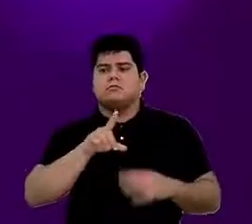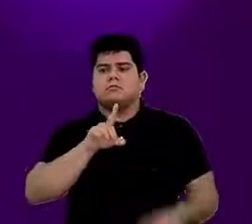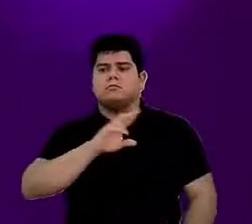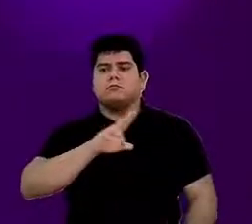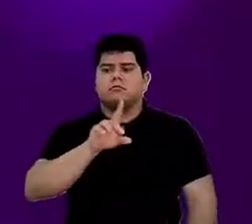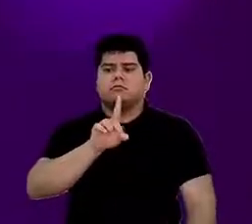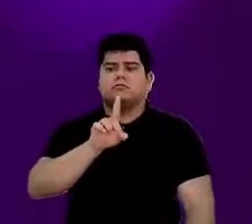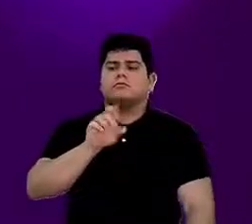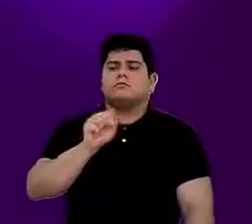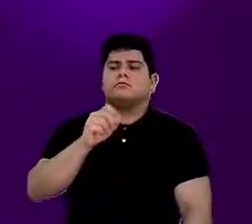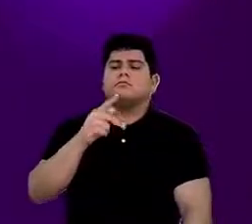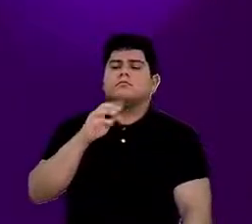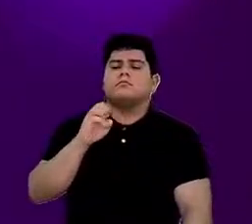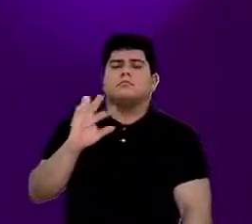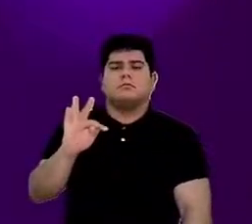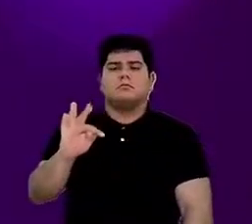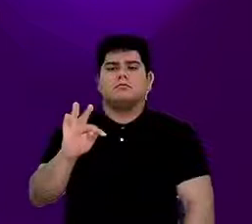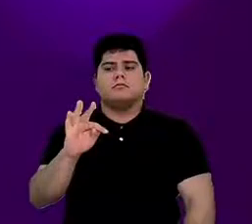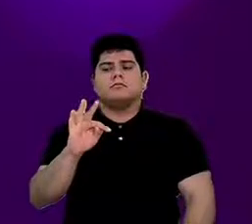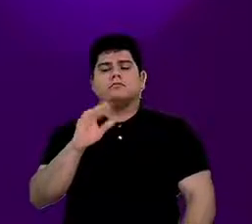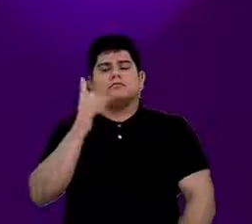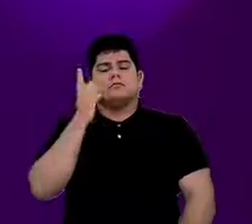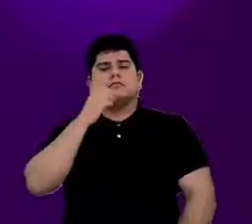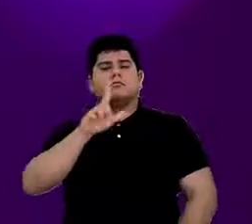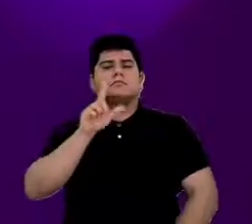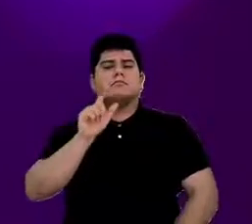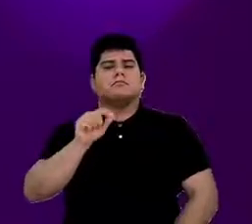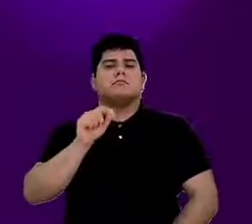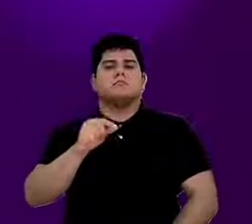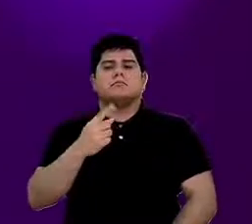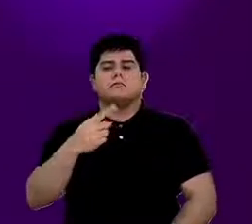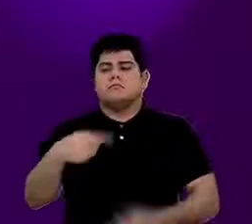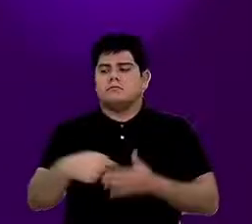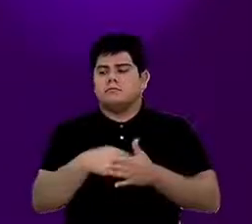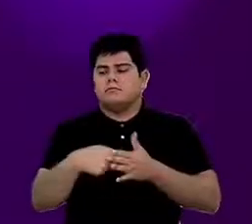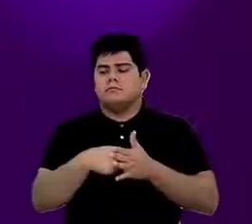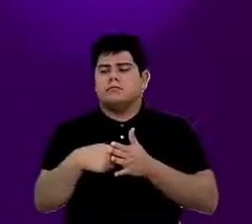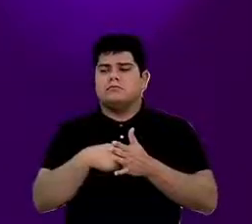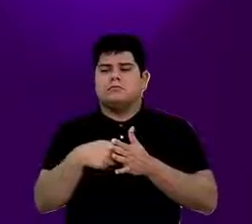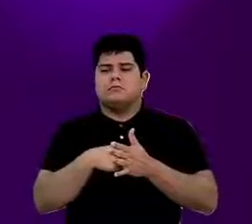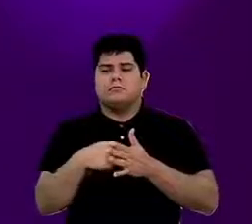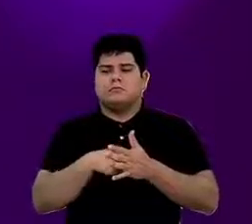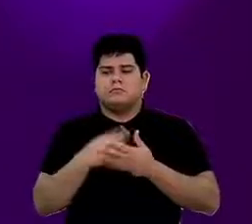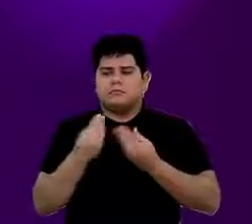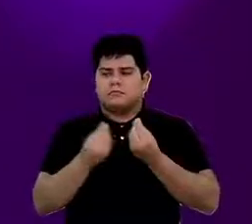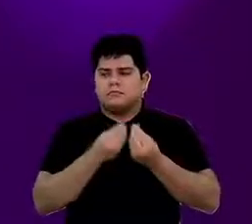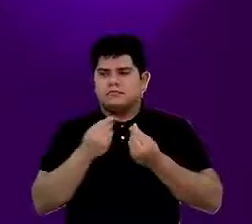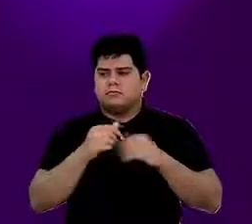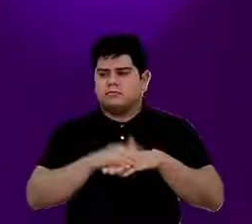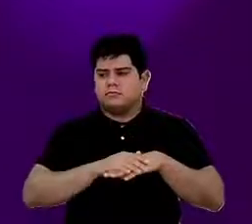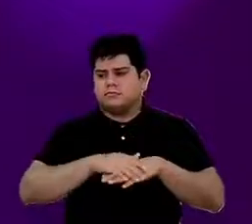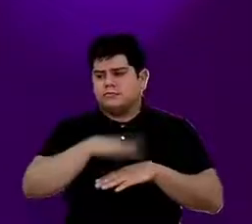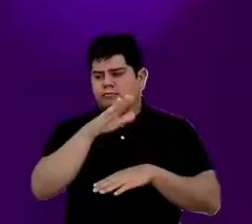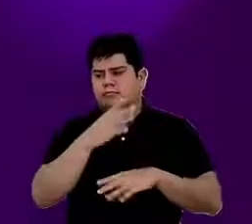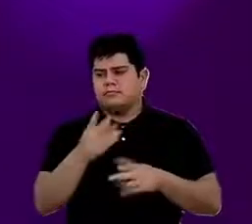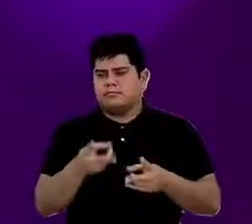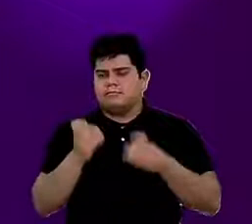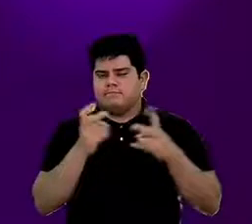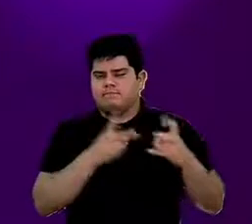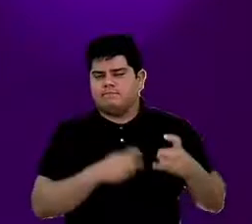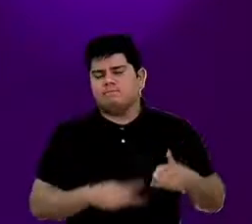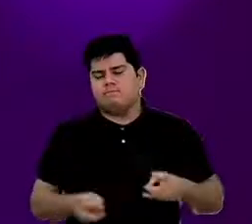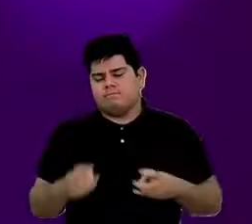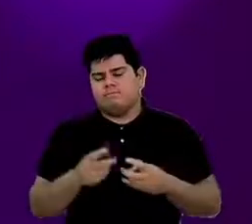D-Spect, ele consegue adquirir um exame com uma sensibilidade 10 vezes maior do que uma